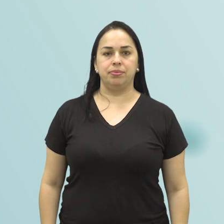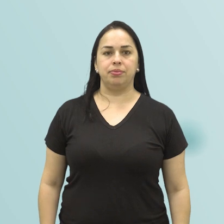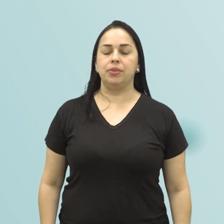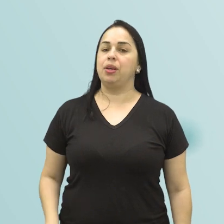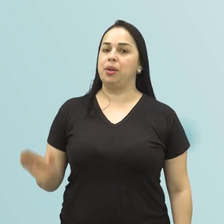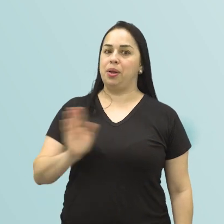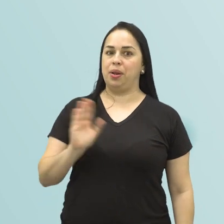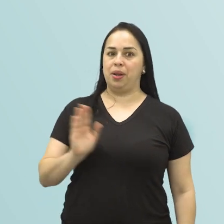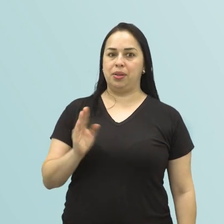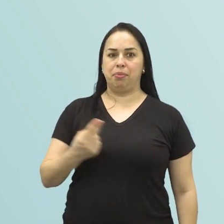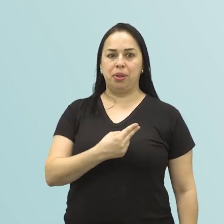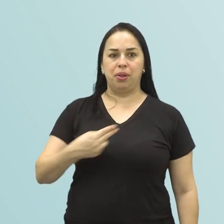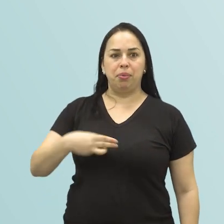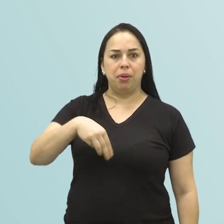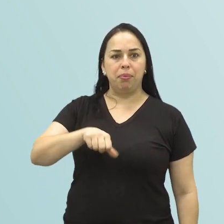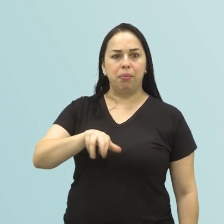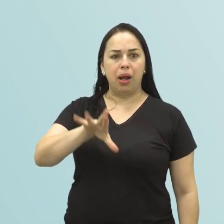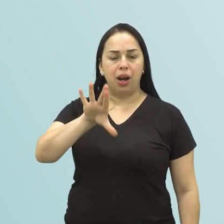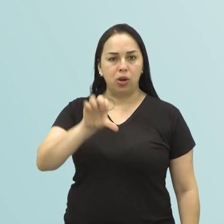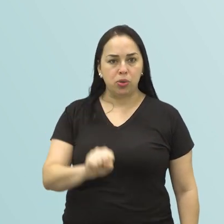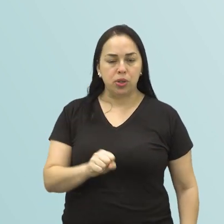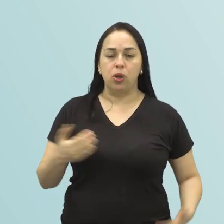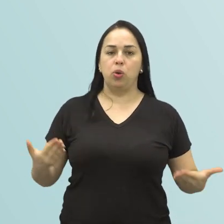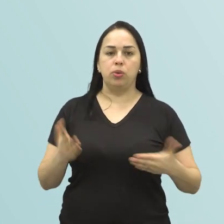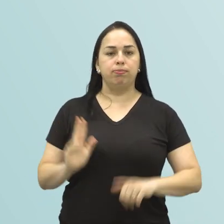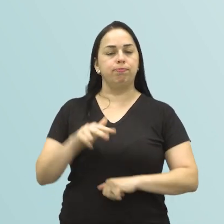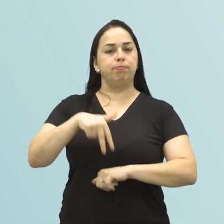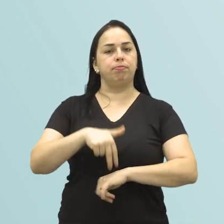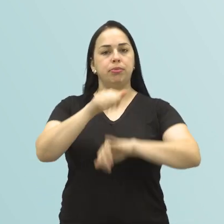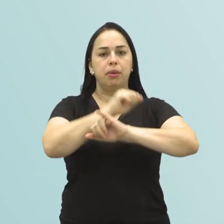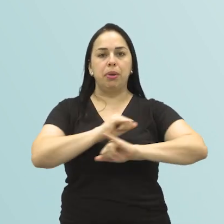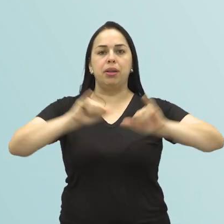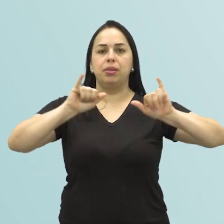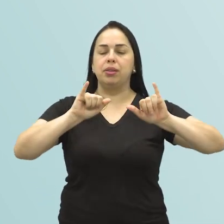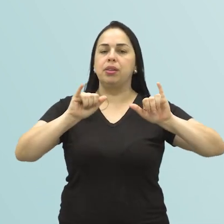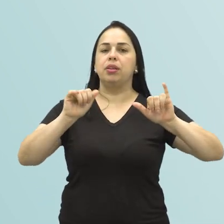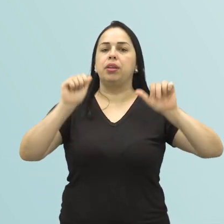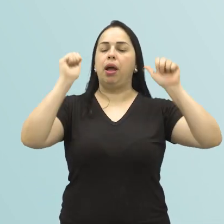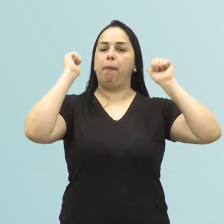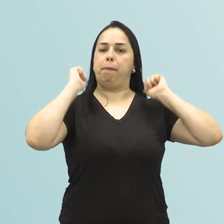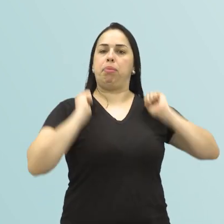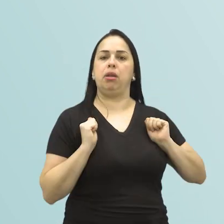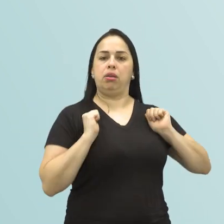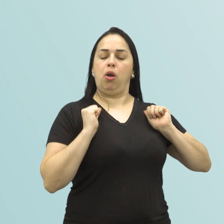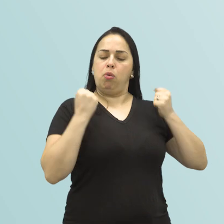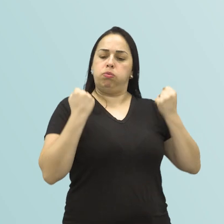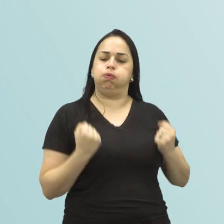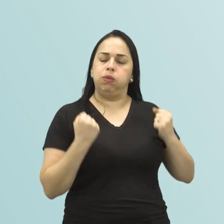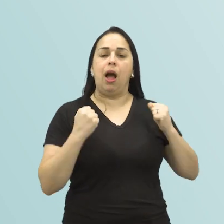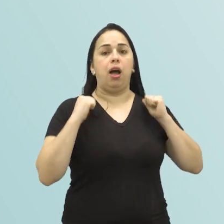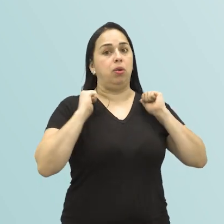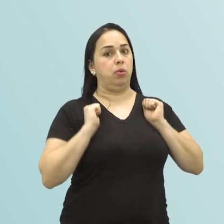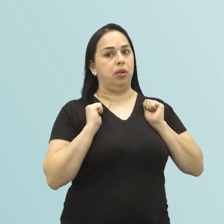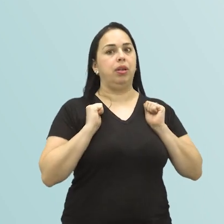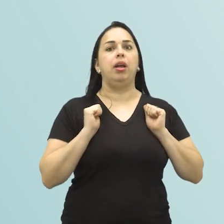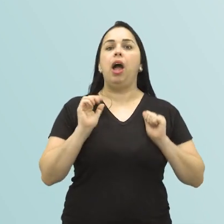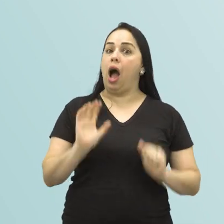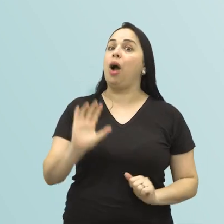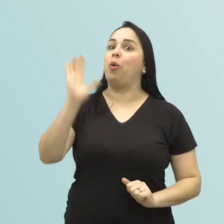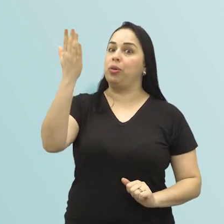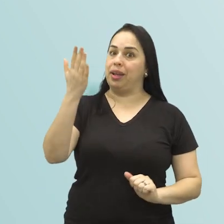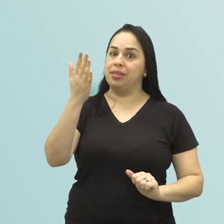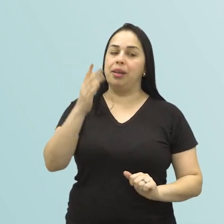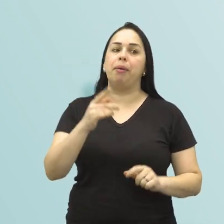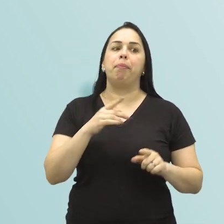Olá, sou o Dr. Márcio Squassoni Leite. Hoje estou aqui para conversar um pouquinho sobre o peso da mochila. É uma situação muito comum